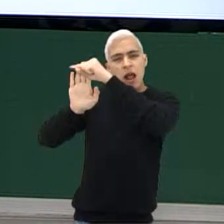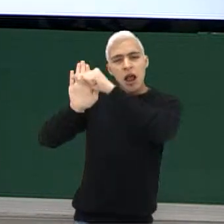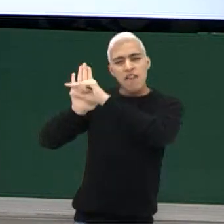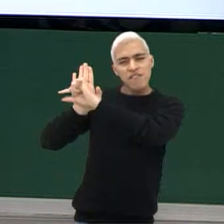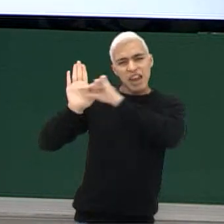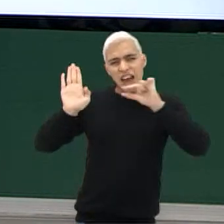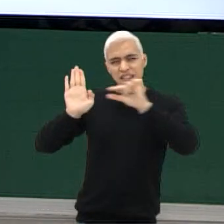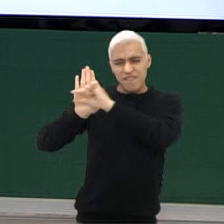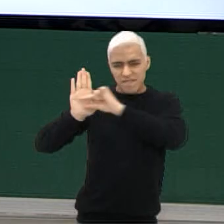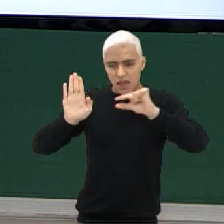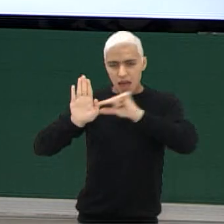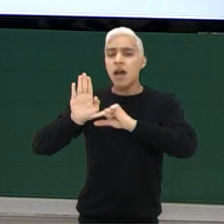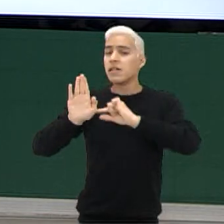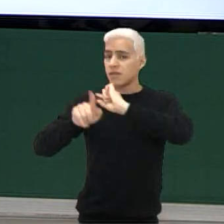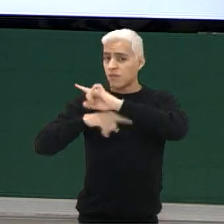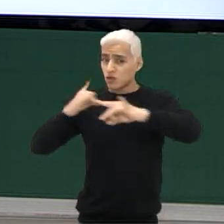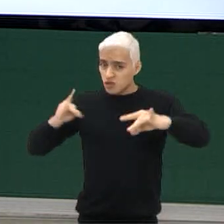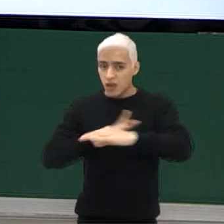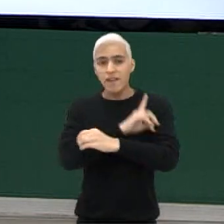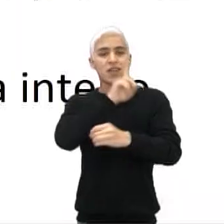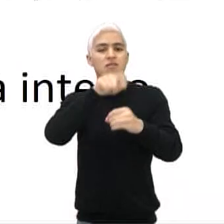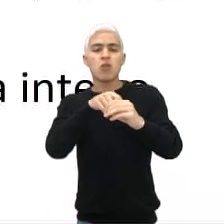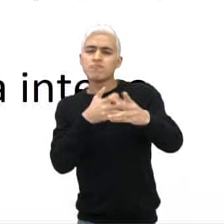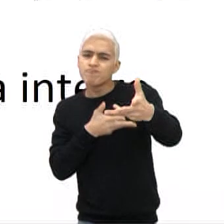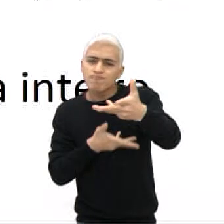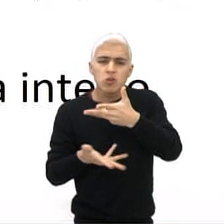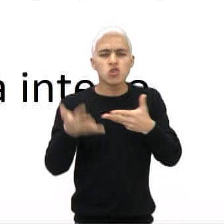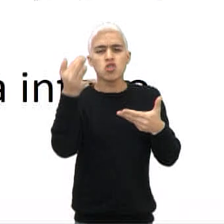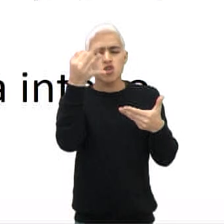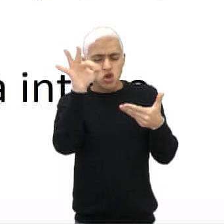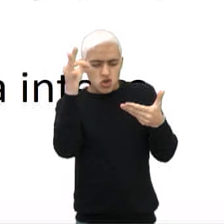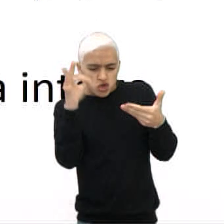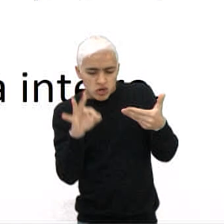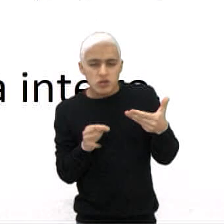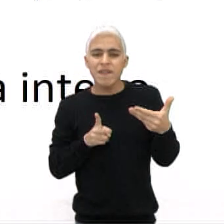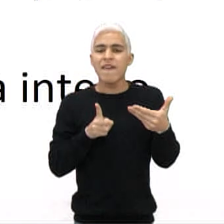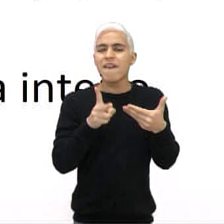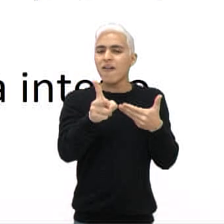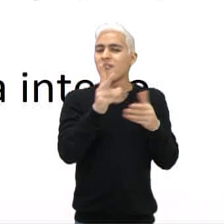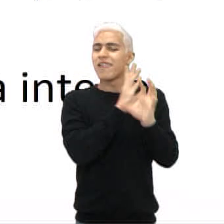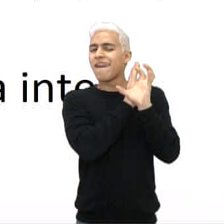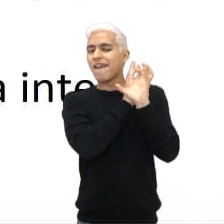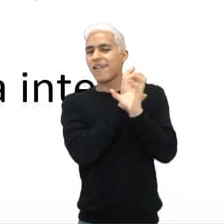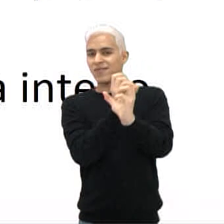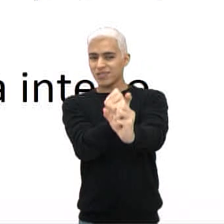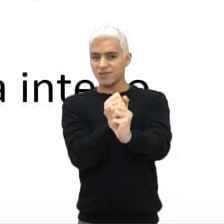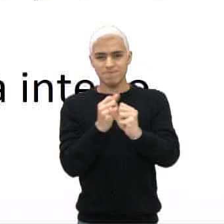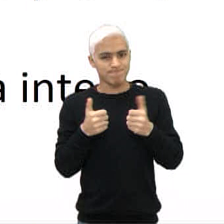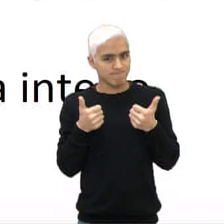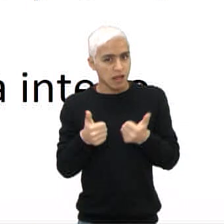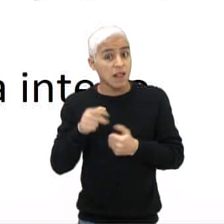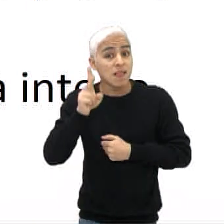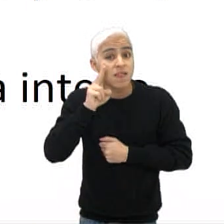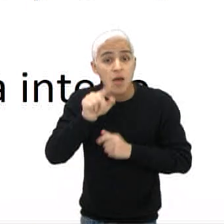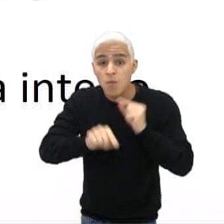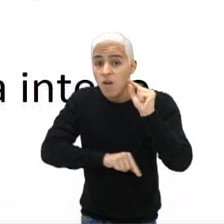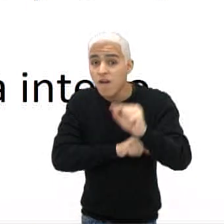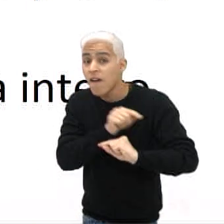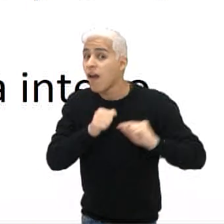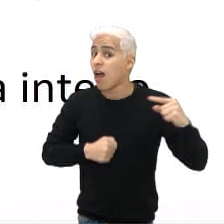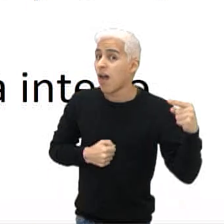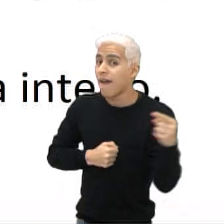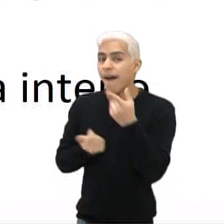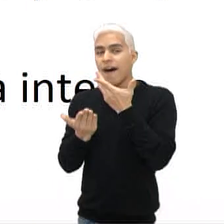para corrigir, continuar e dar continuidade à nossa revisão. Lembrem, nós estamos fazendo